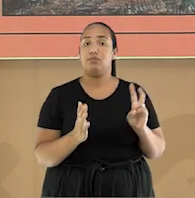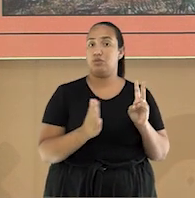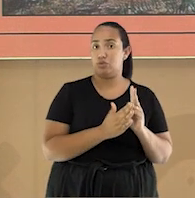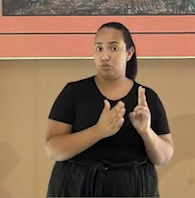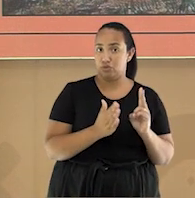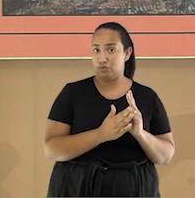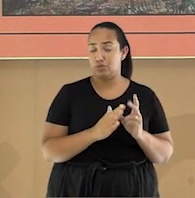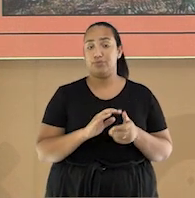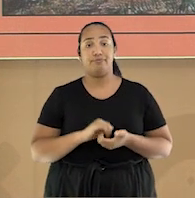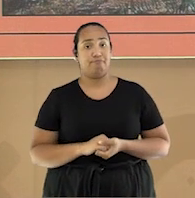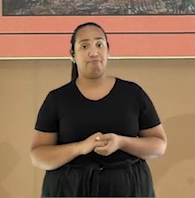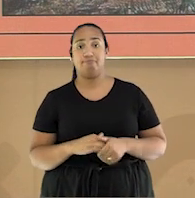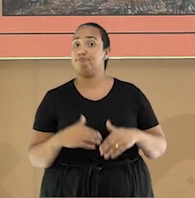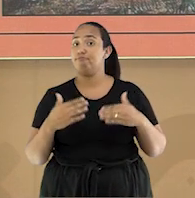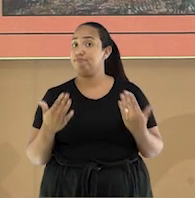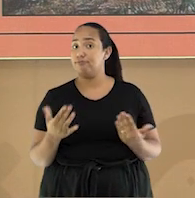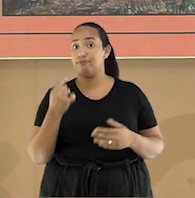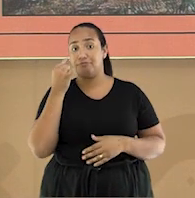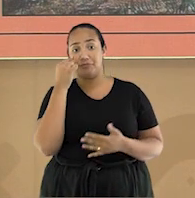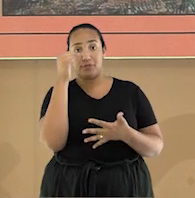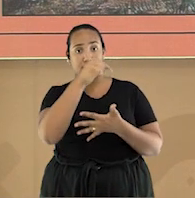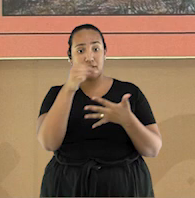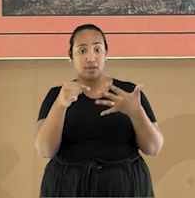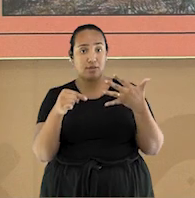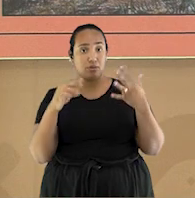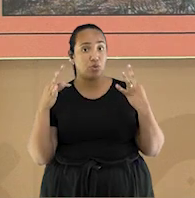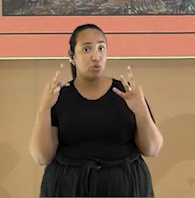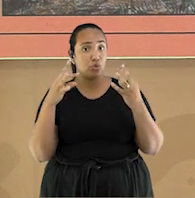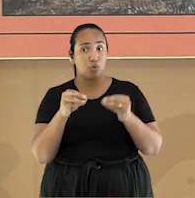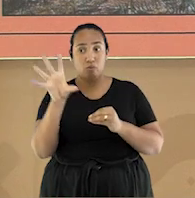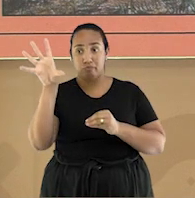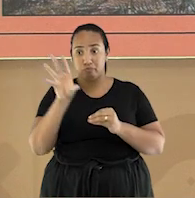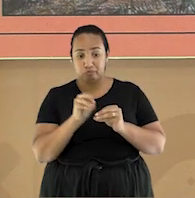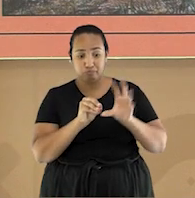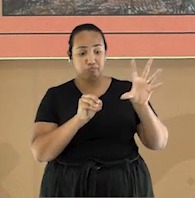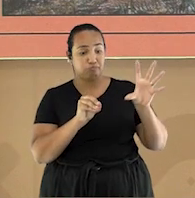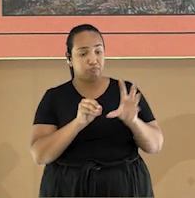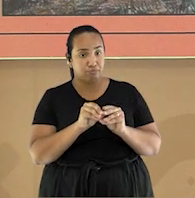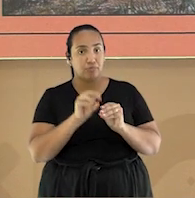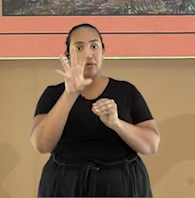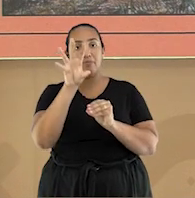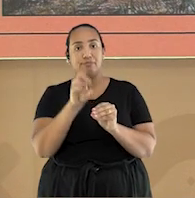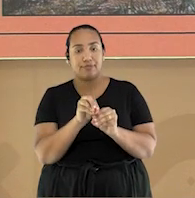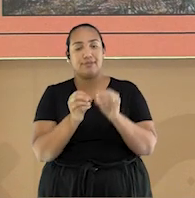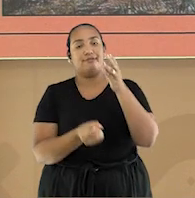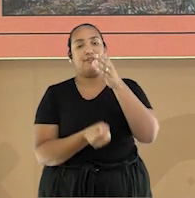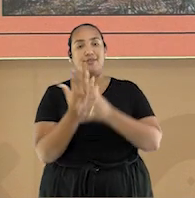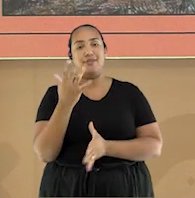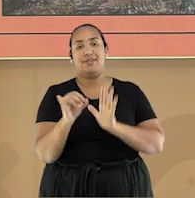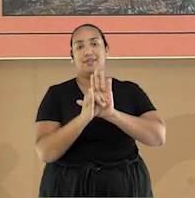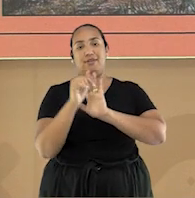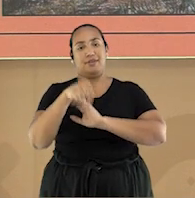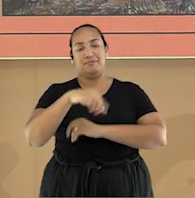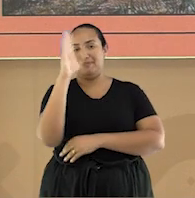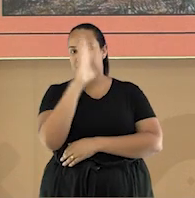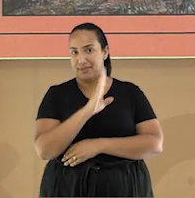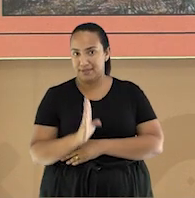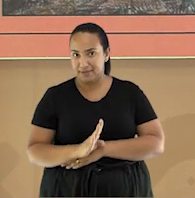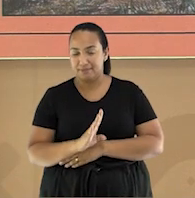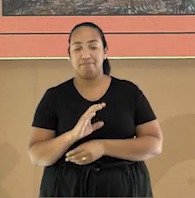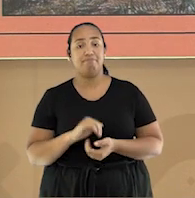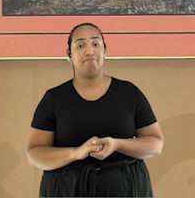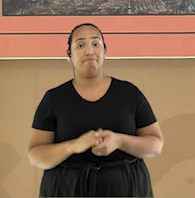de todos esses elementos deram origem à identidade brasileira. As contribuições da cultura de